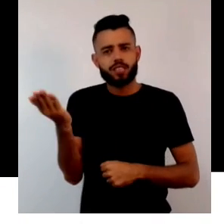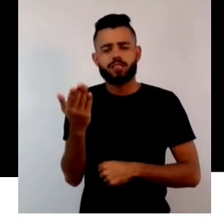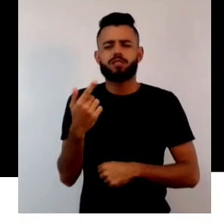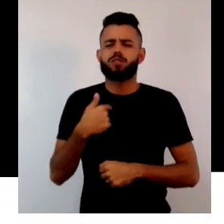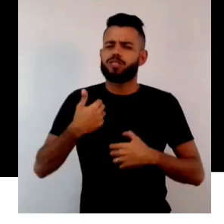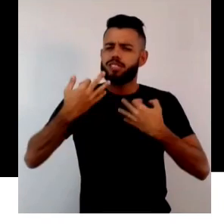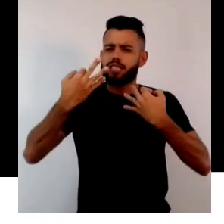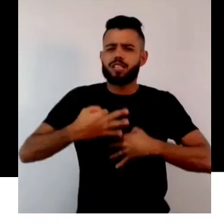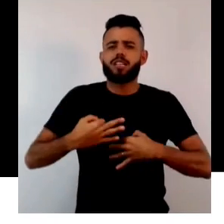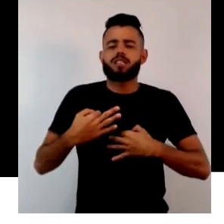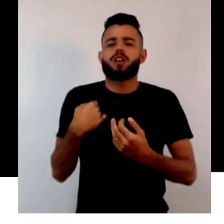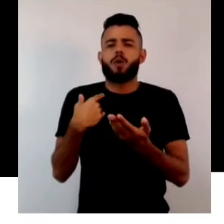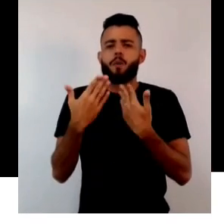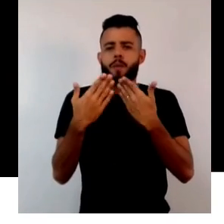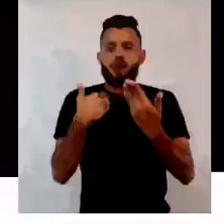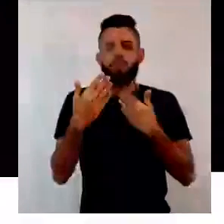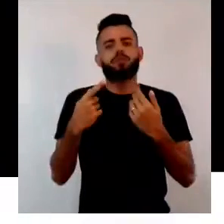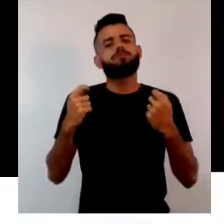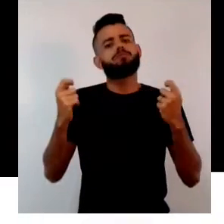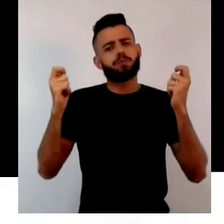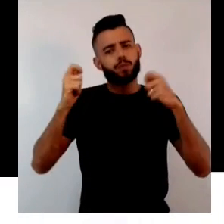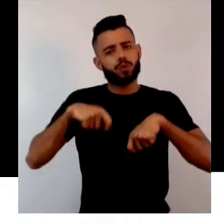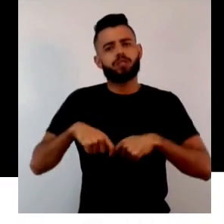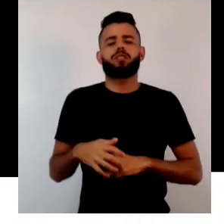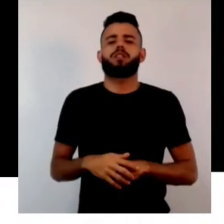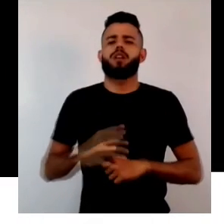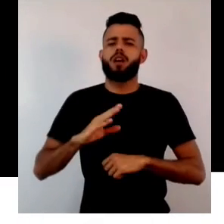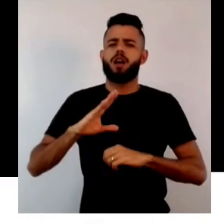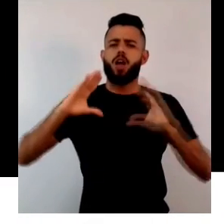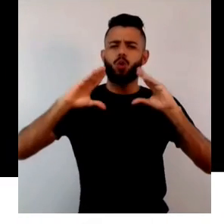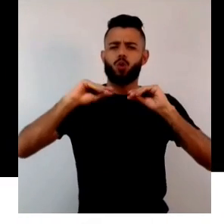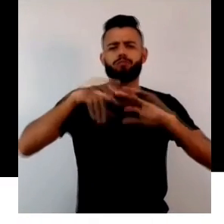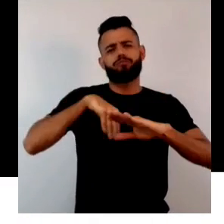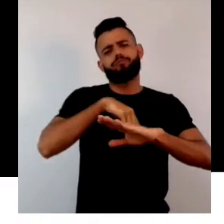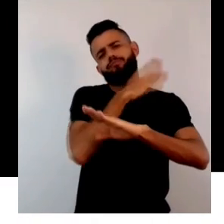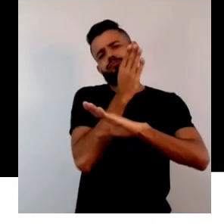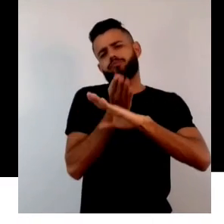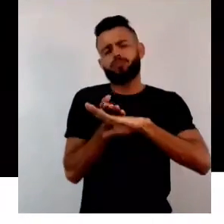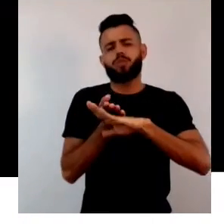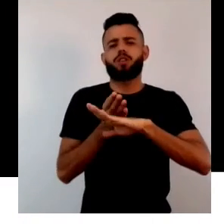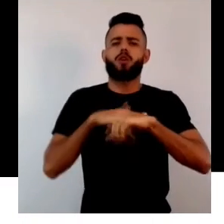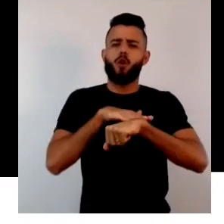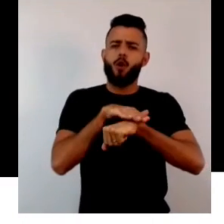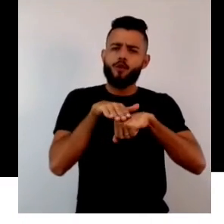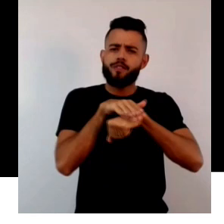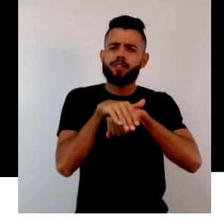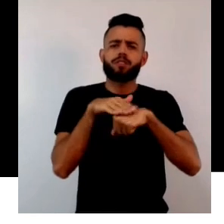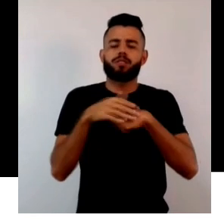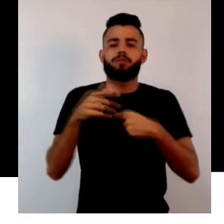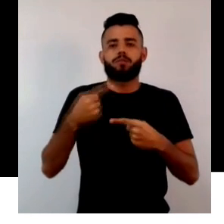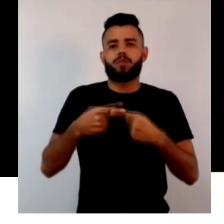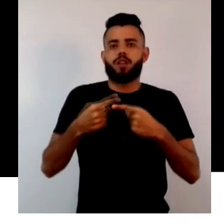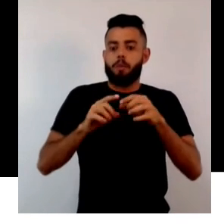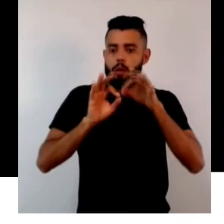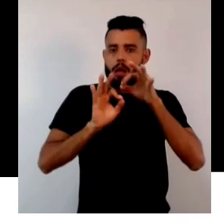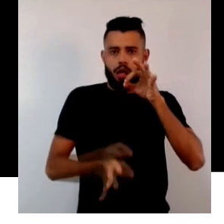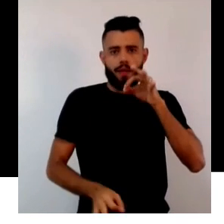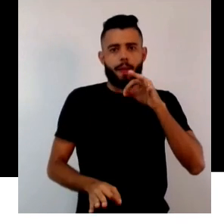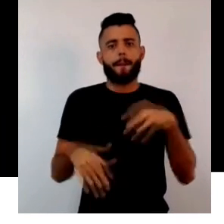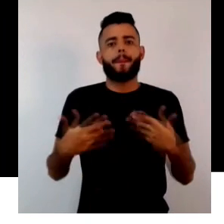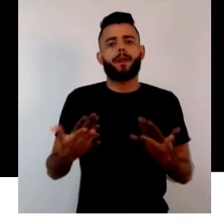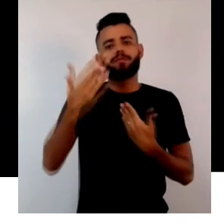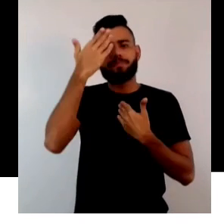poderia levar aí talvez a noite inteira conversando, falando, porque rende bastante coisa. Então, obrigada a todos que estão